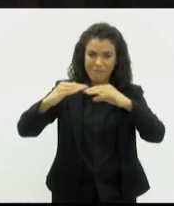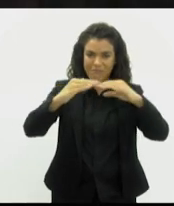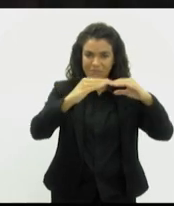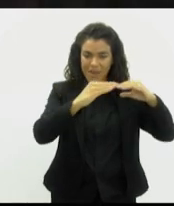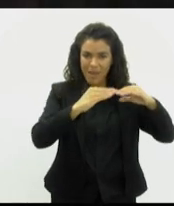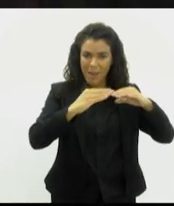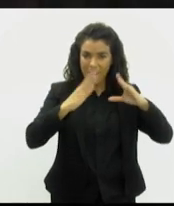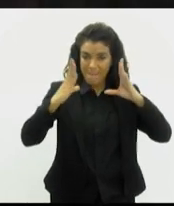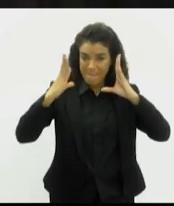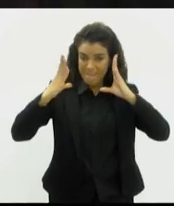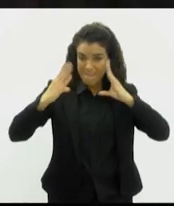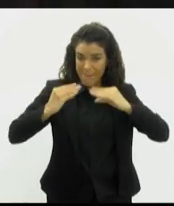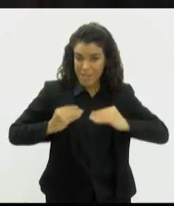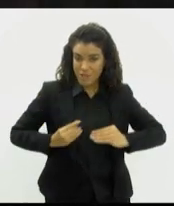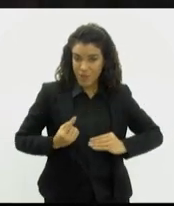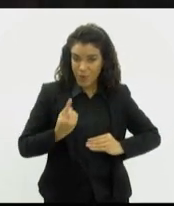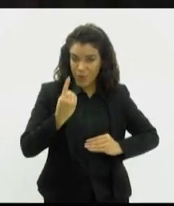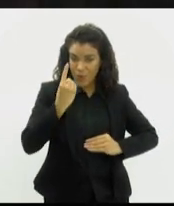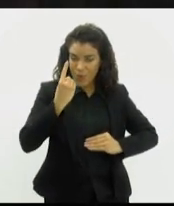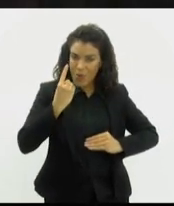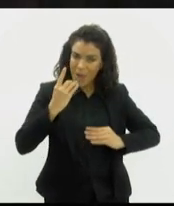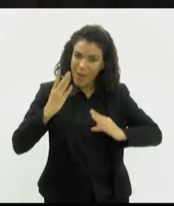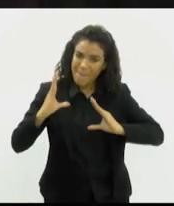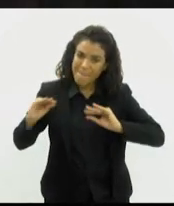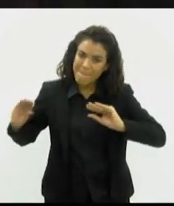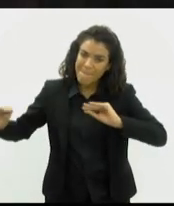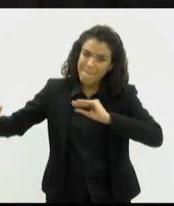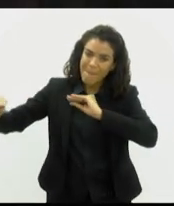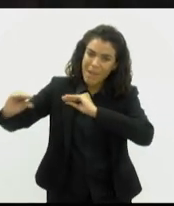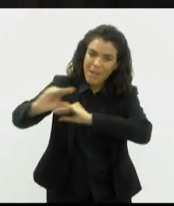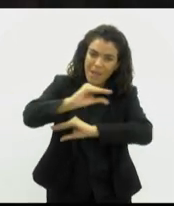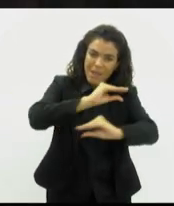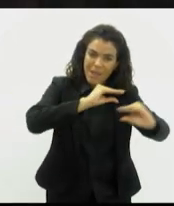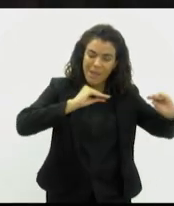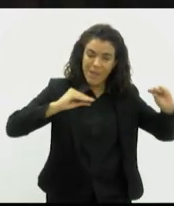uma, mexeu com todas.